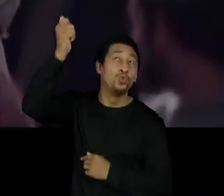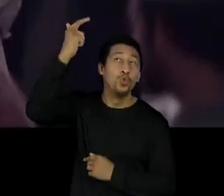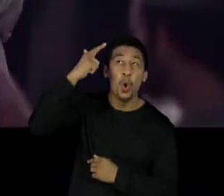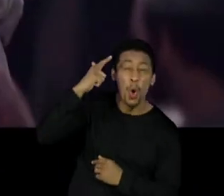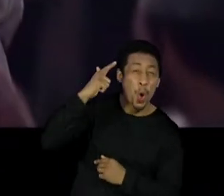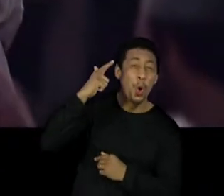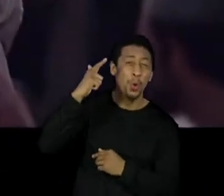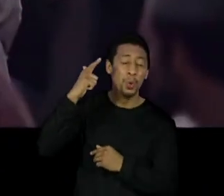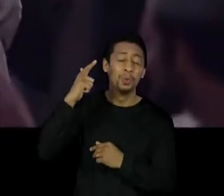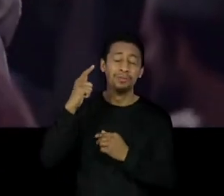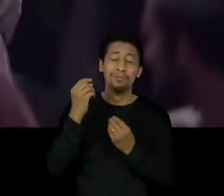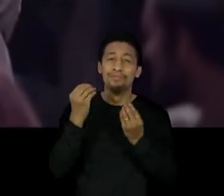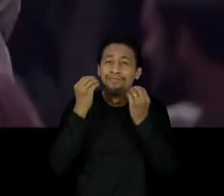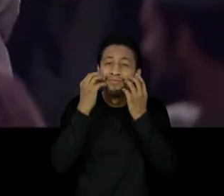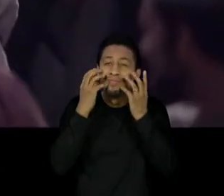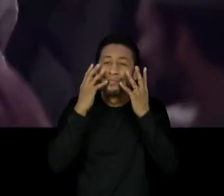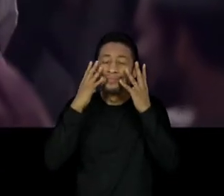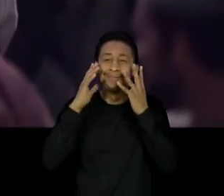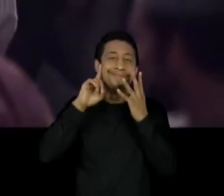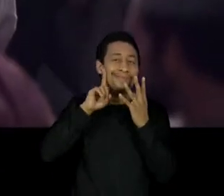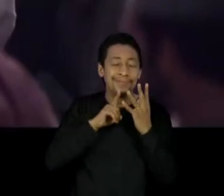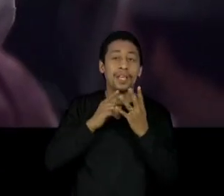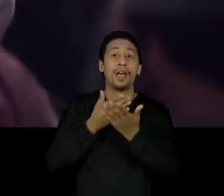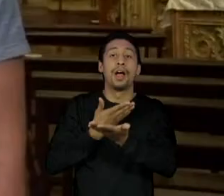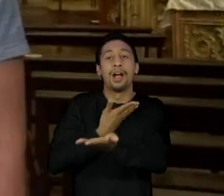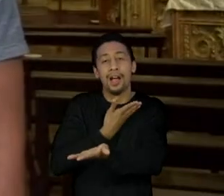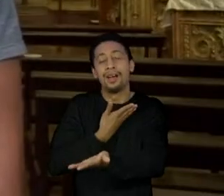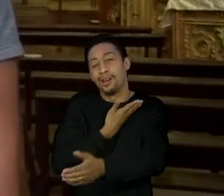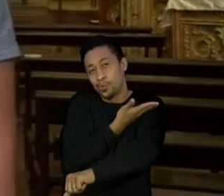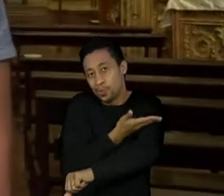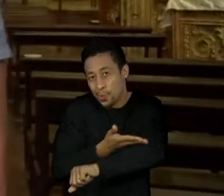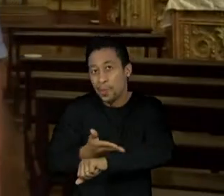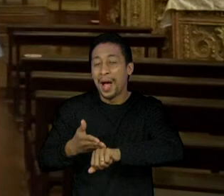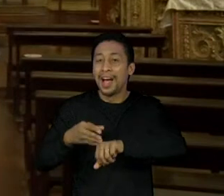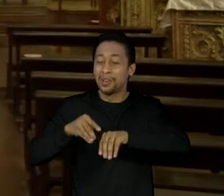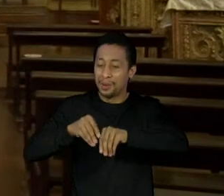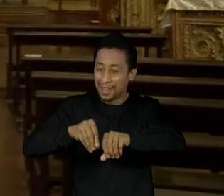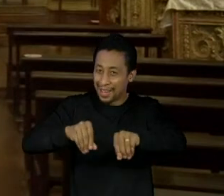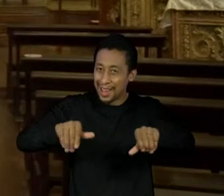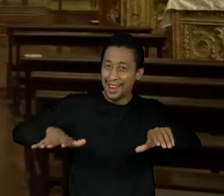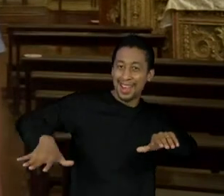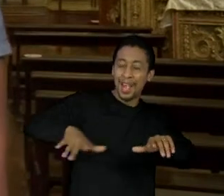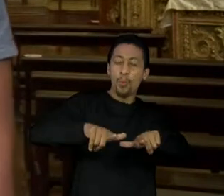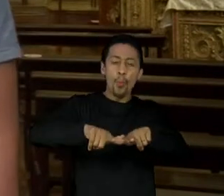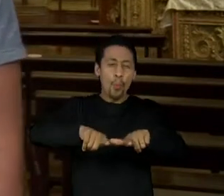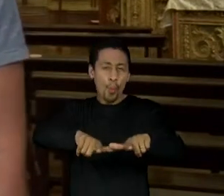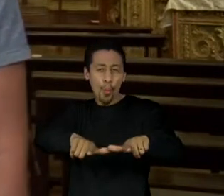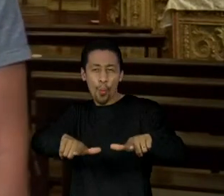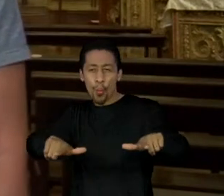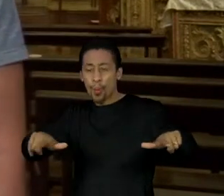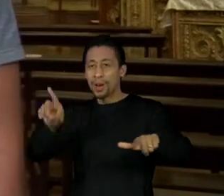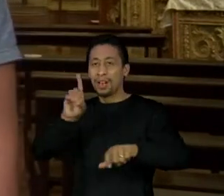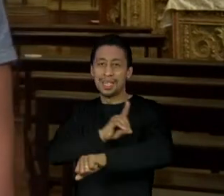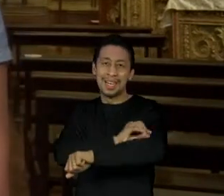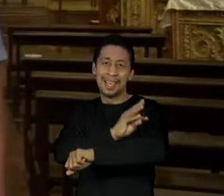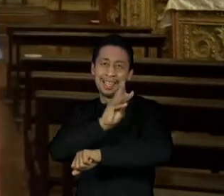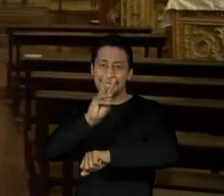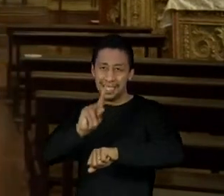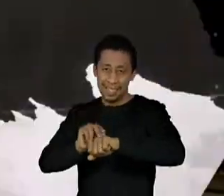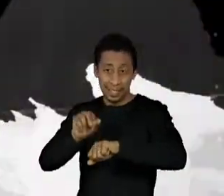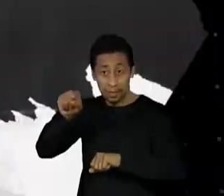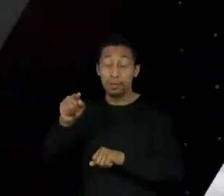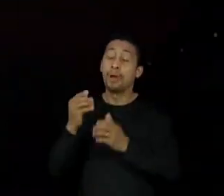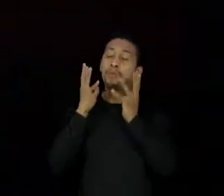homem acostumado com as agruras do deserto, inclusive, cabelo curto, muito provavelmente, e barba espessa também, e não muito